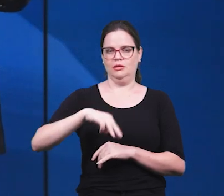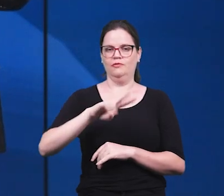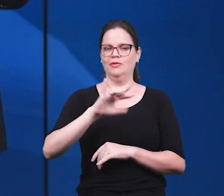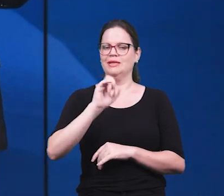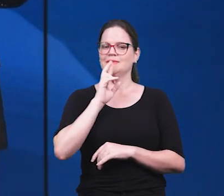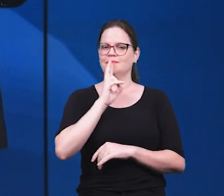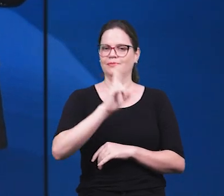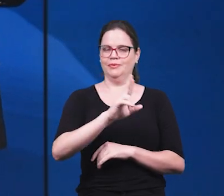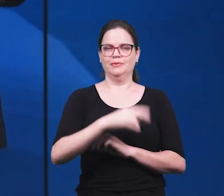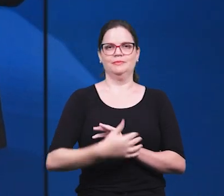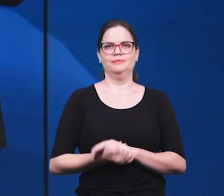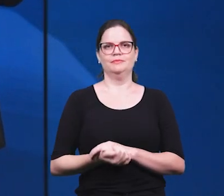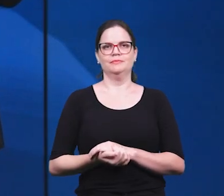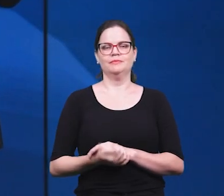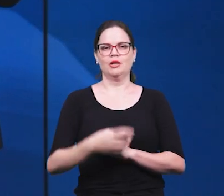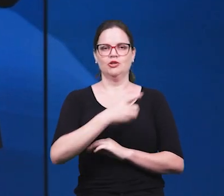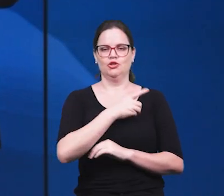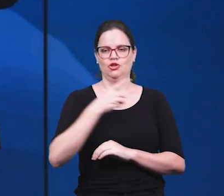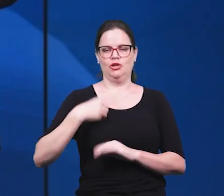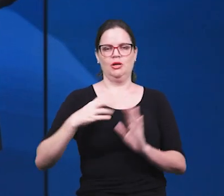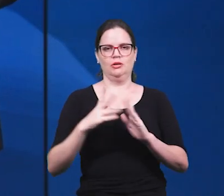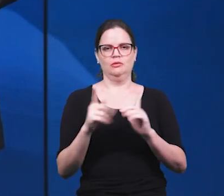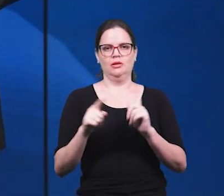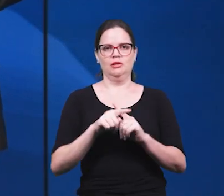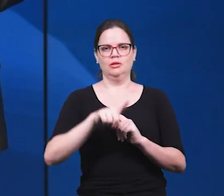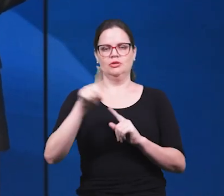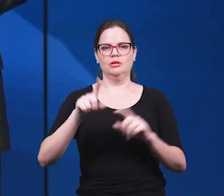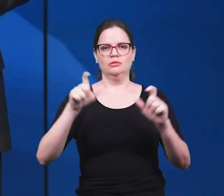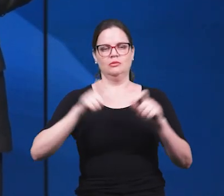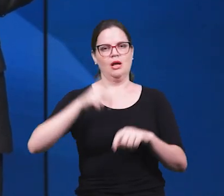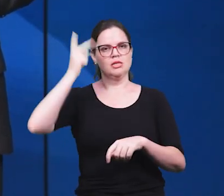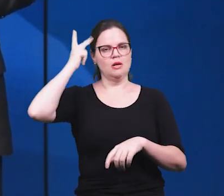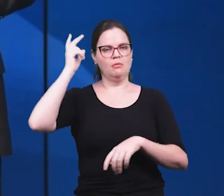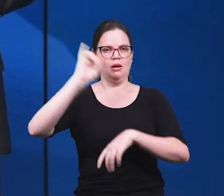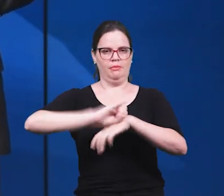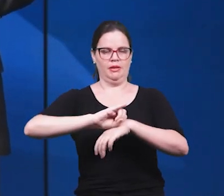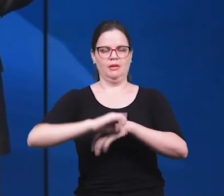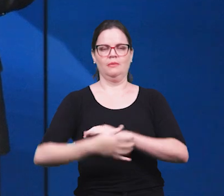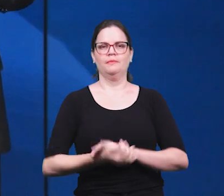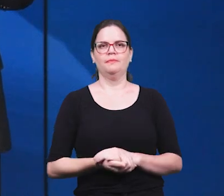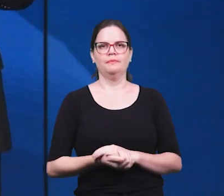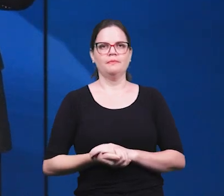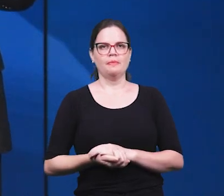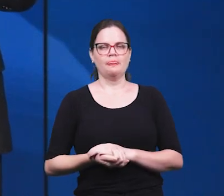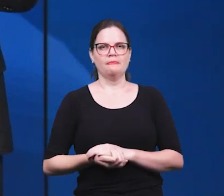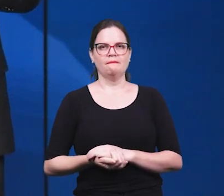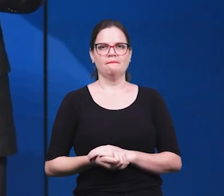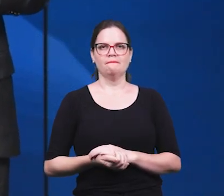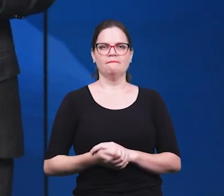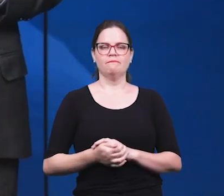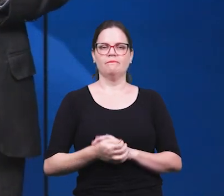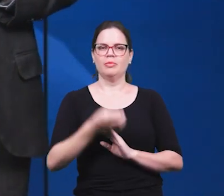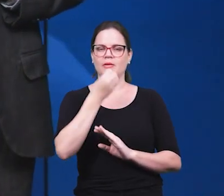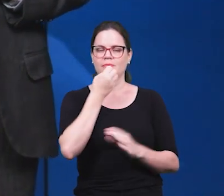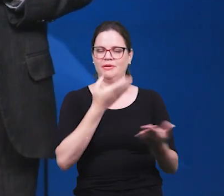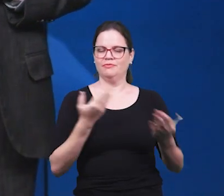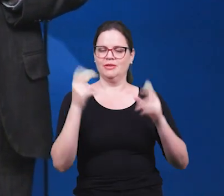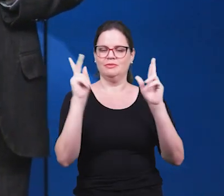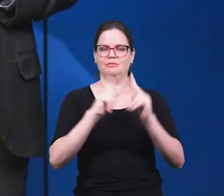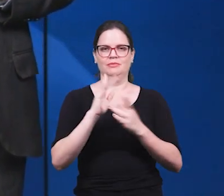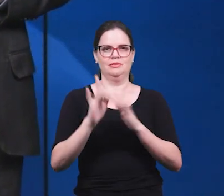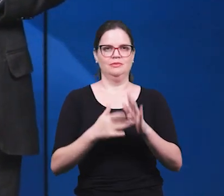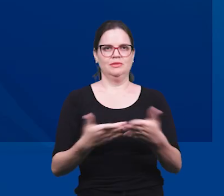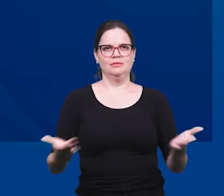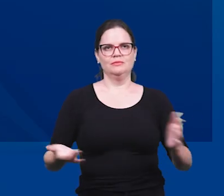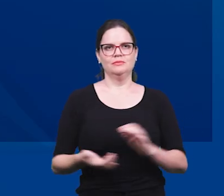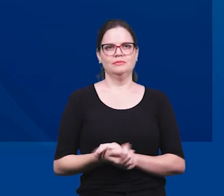Martinez. Ele vai nos dar a resposta, ele é diácono lá da igreja de São Paulo, capital do estado de São Paulo. William, muito bem-vindo, à paz